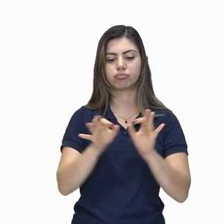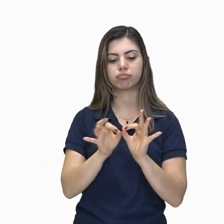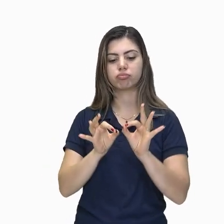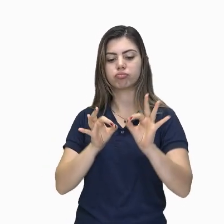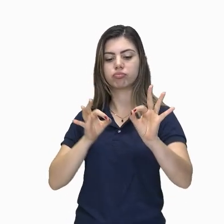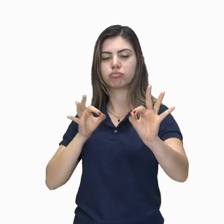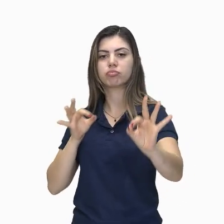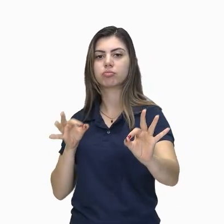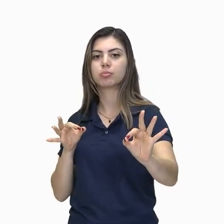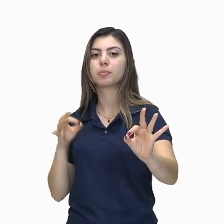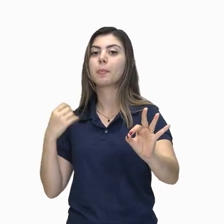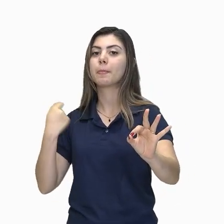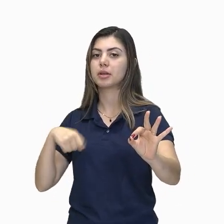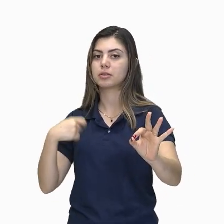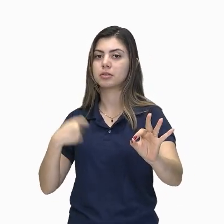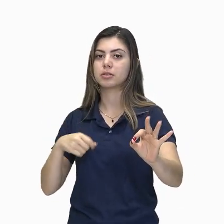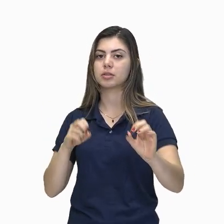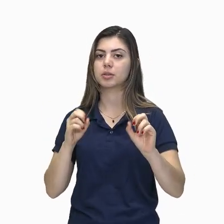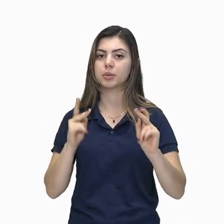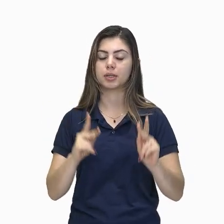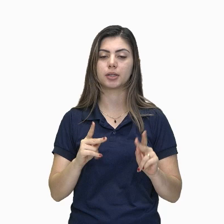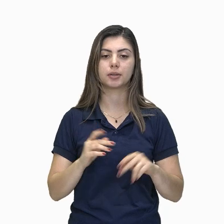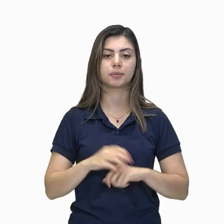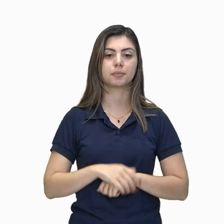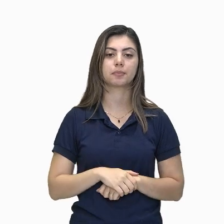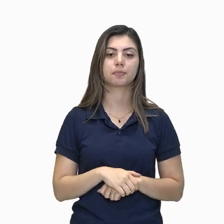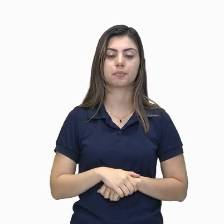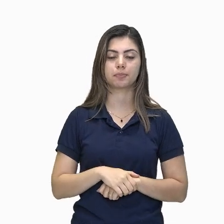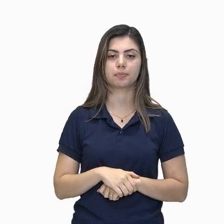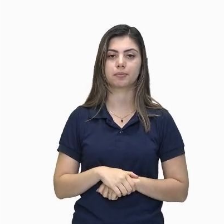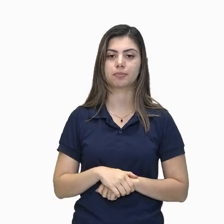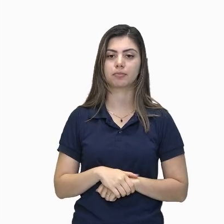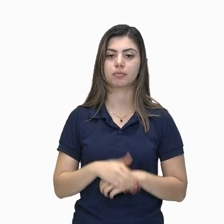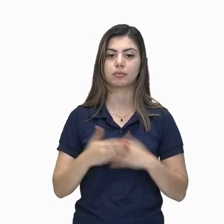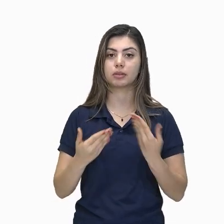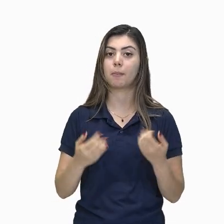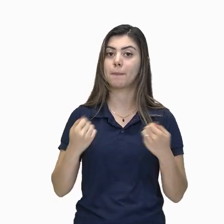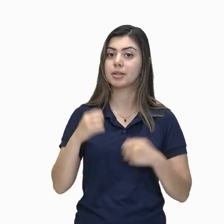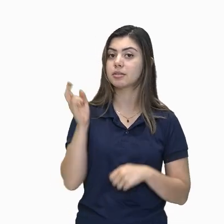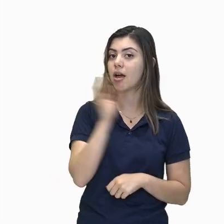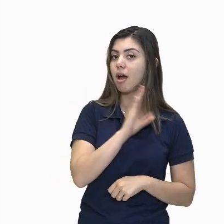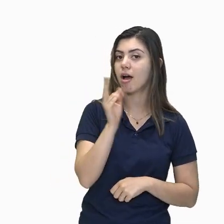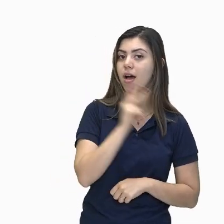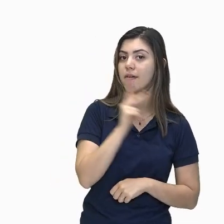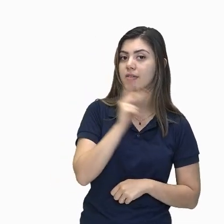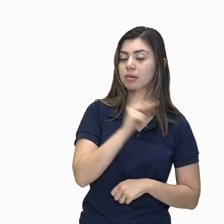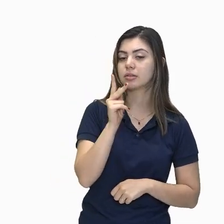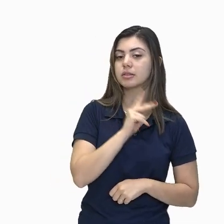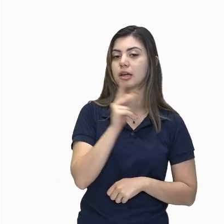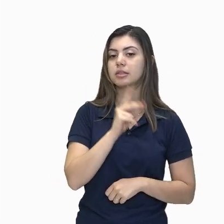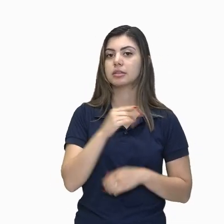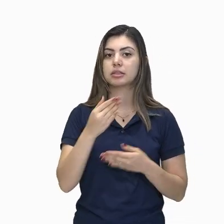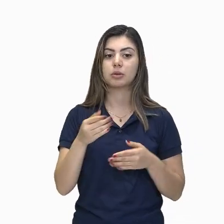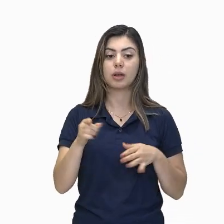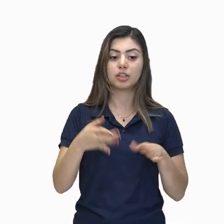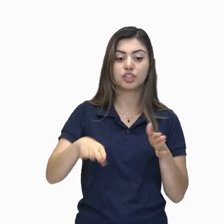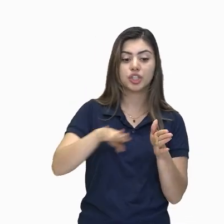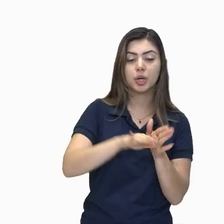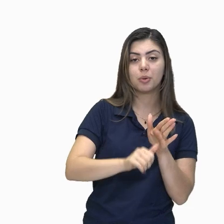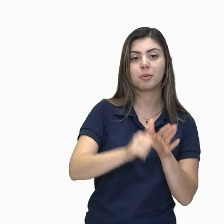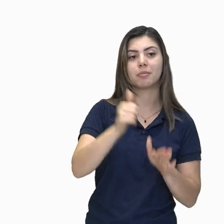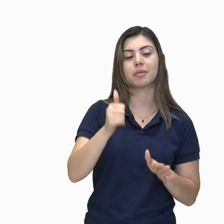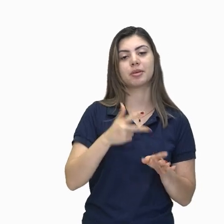a percorrer, né? E numa certa velocidade. É tipo aquilo, quem chegar primeiro